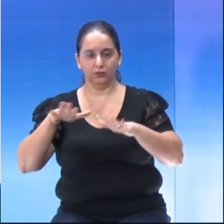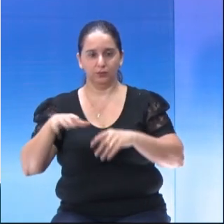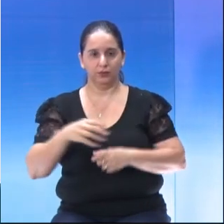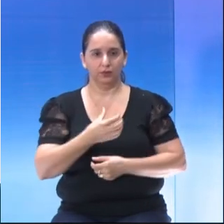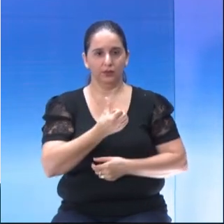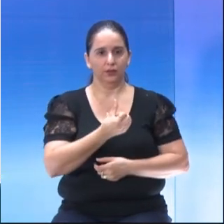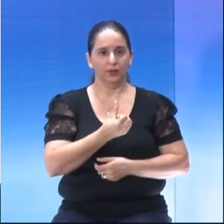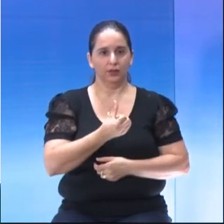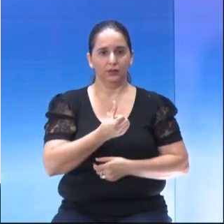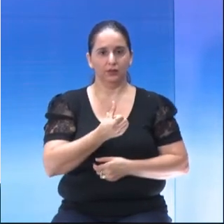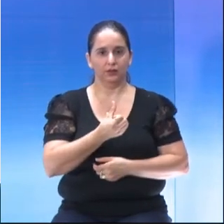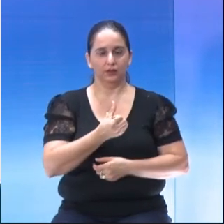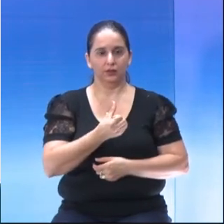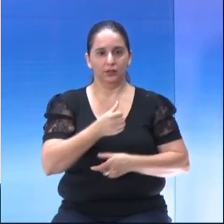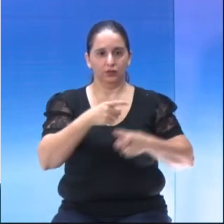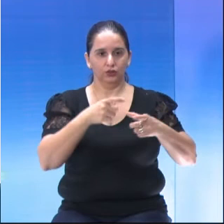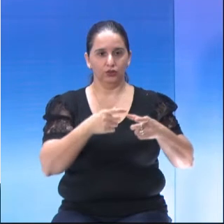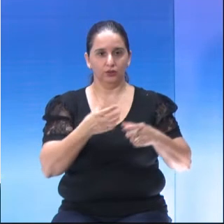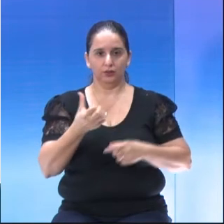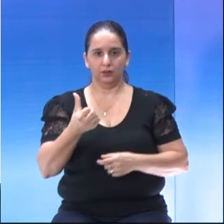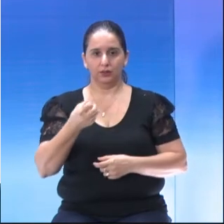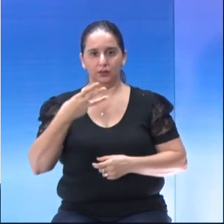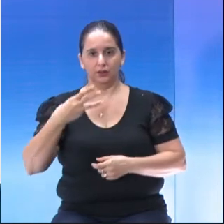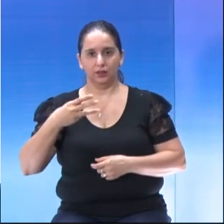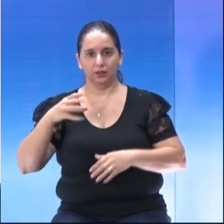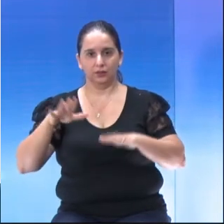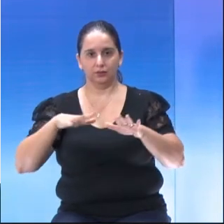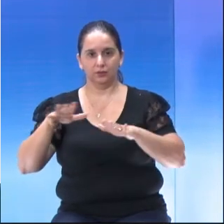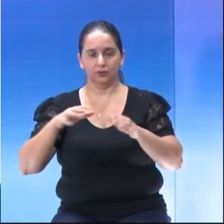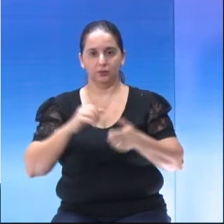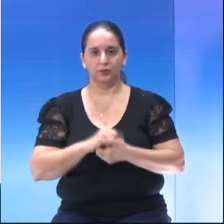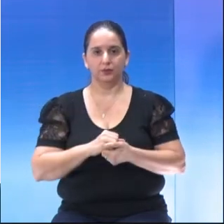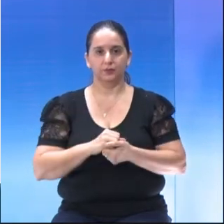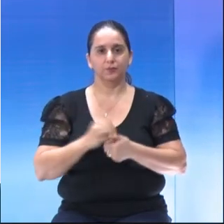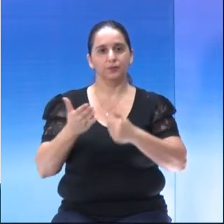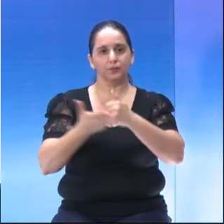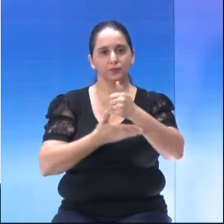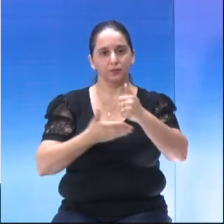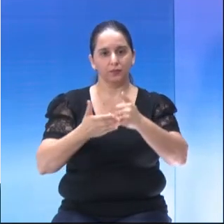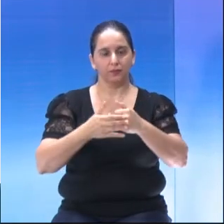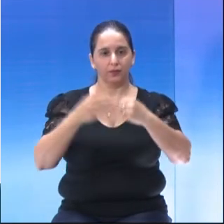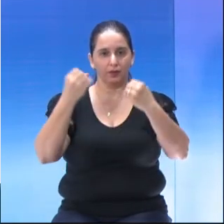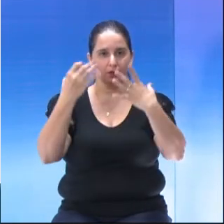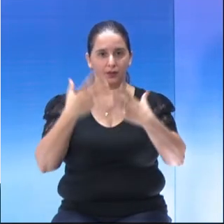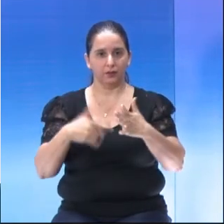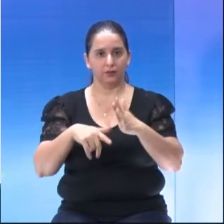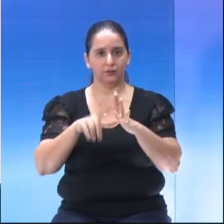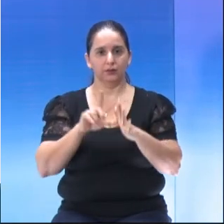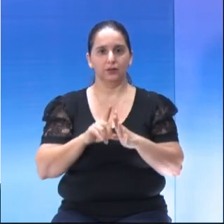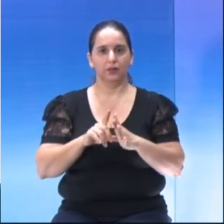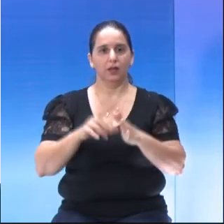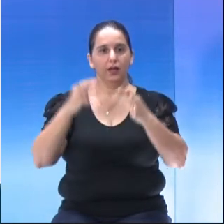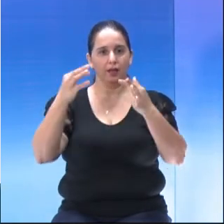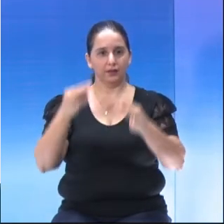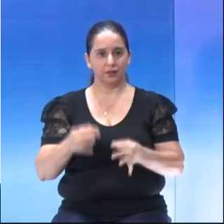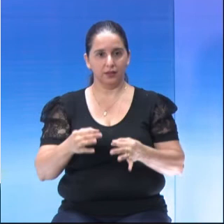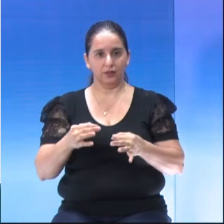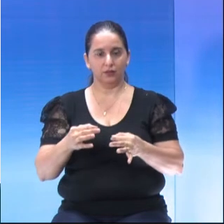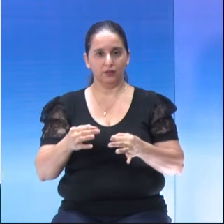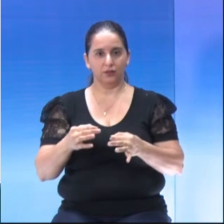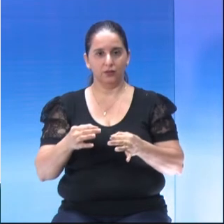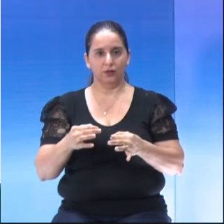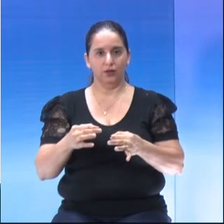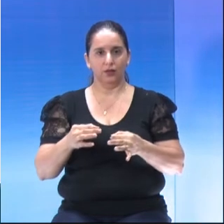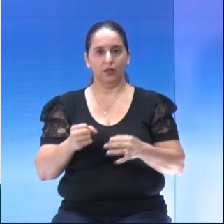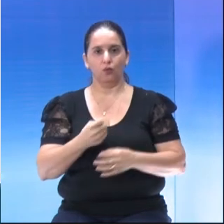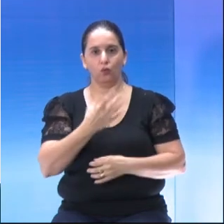6 discos, 63 movimentos. Aí ele diz, ó, com base nas informações anteriores, é